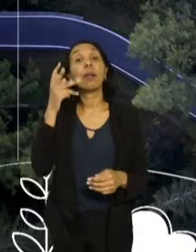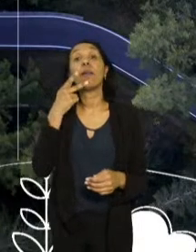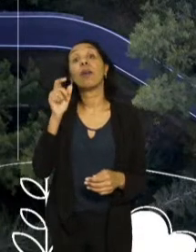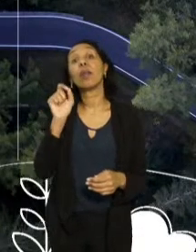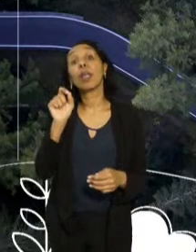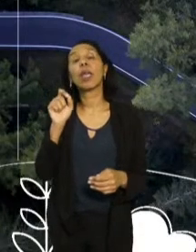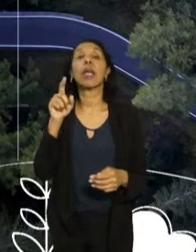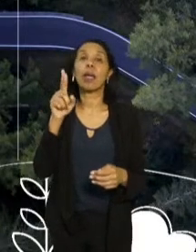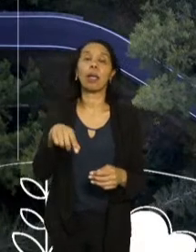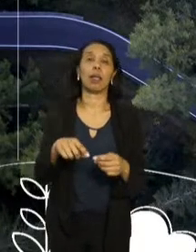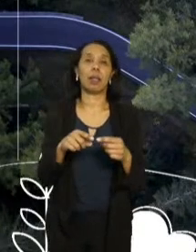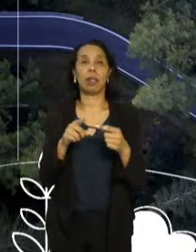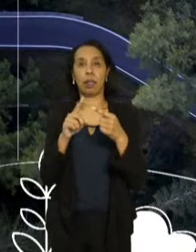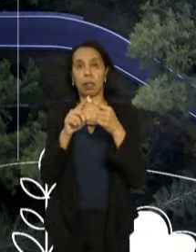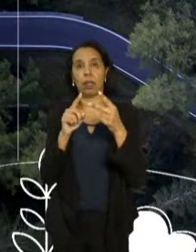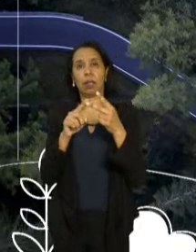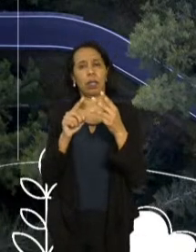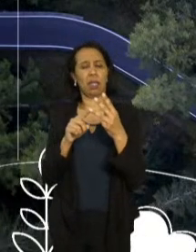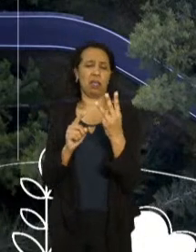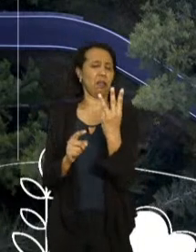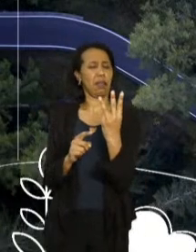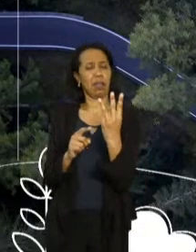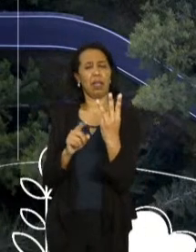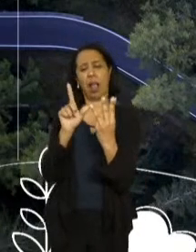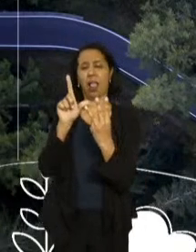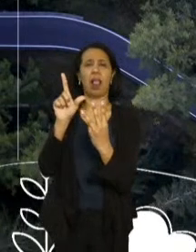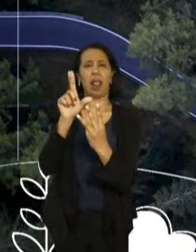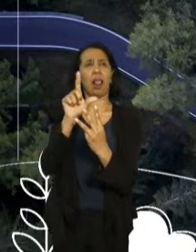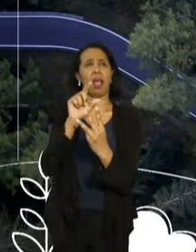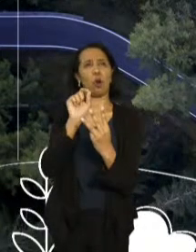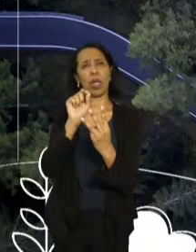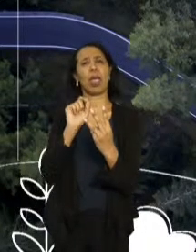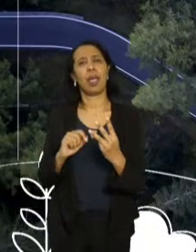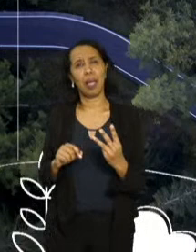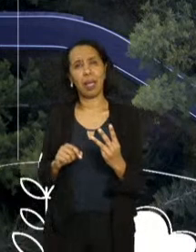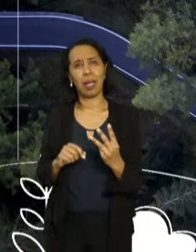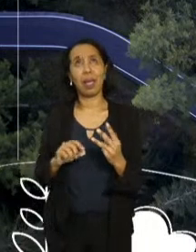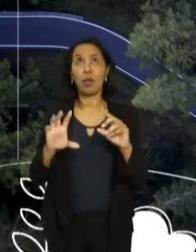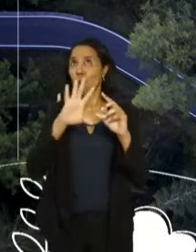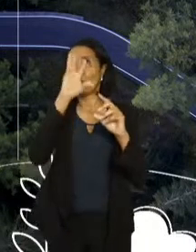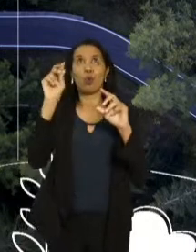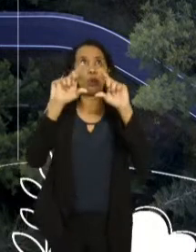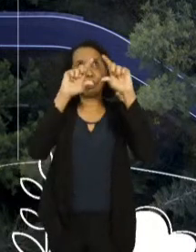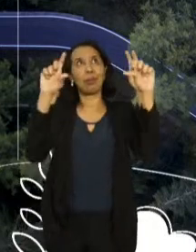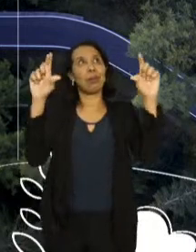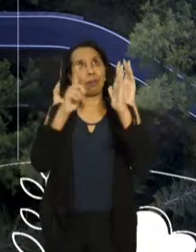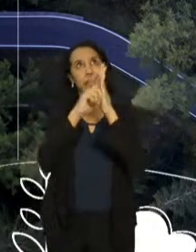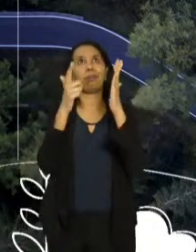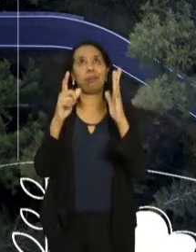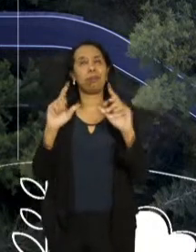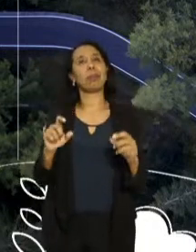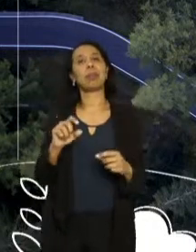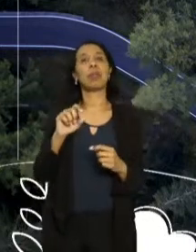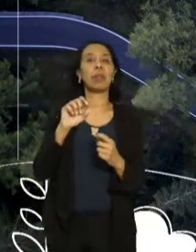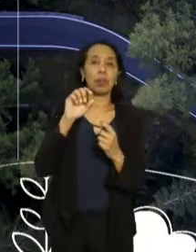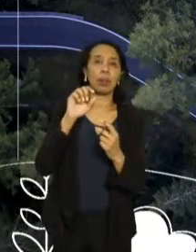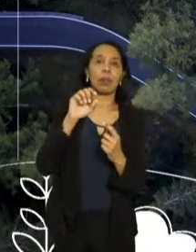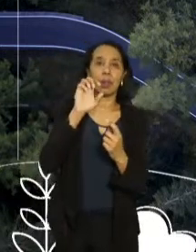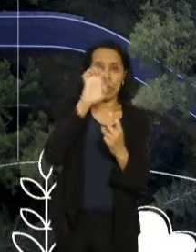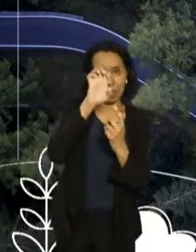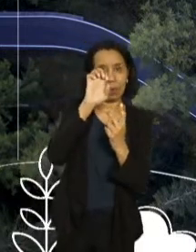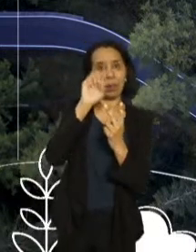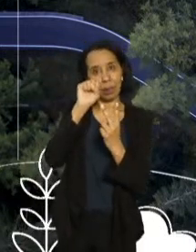sobre essas três letrinhas curiosas que estão no topo, né, dos jornais, em todas as manchetes, ESG,